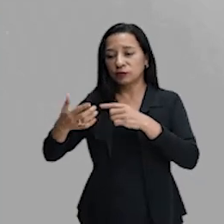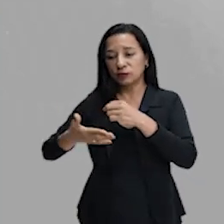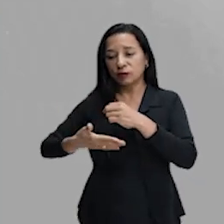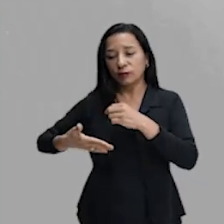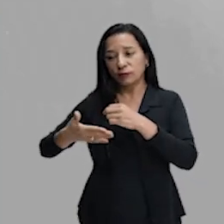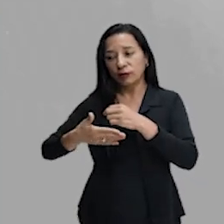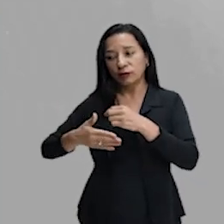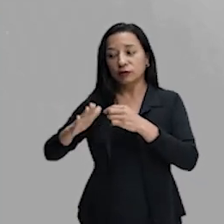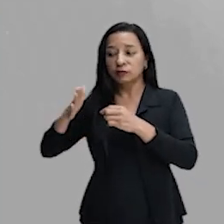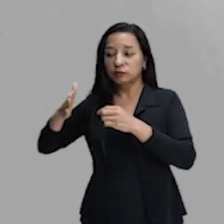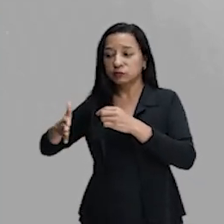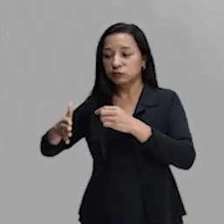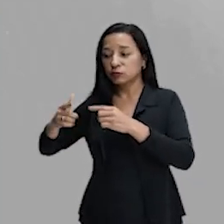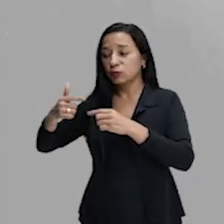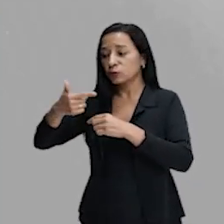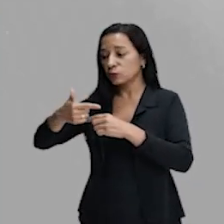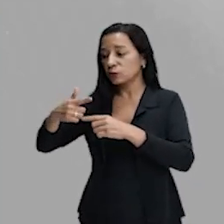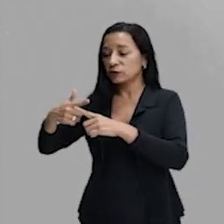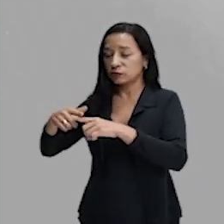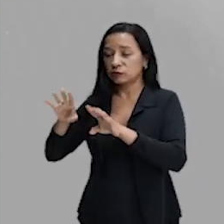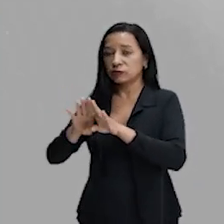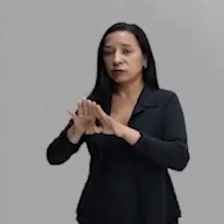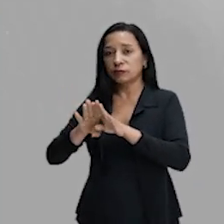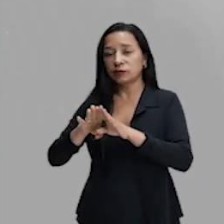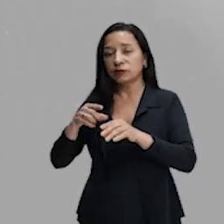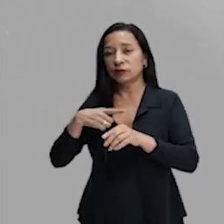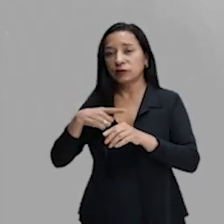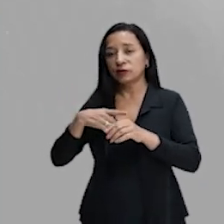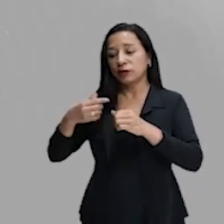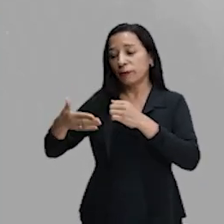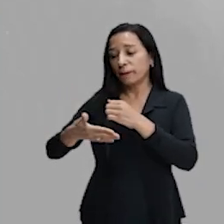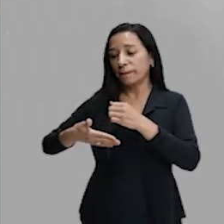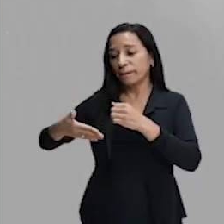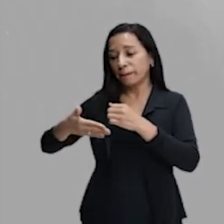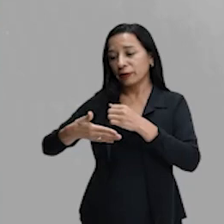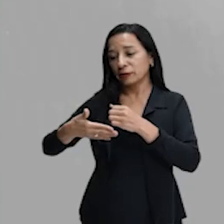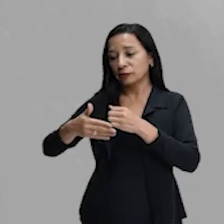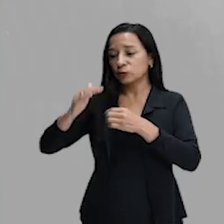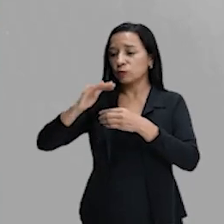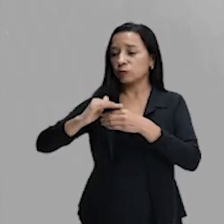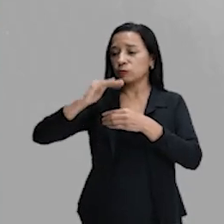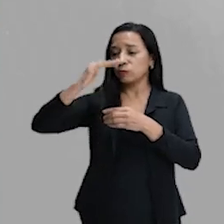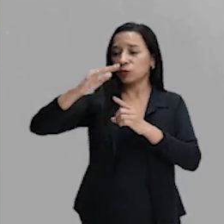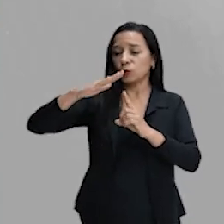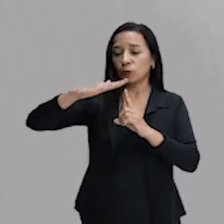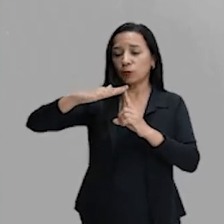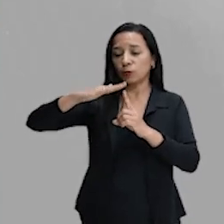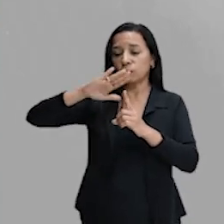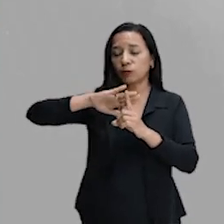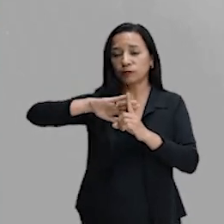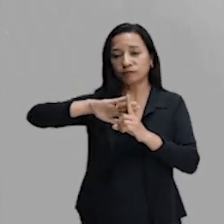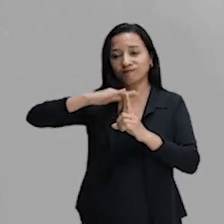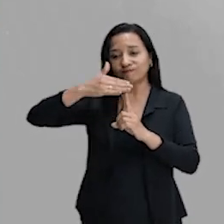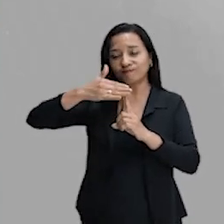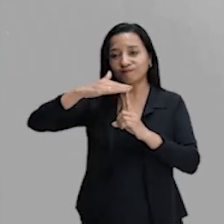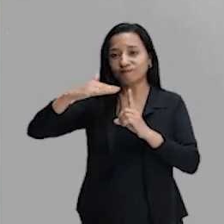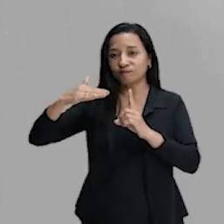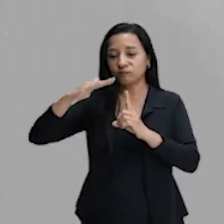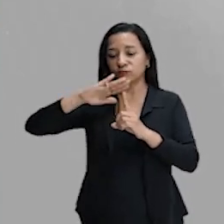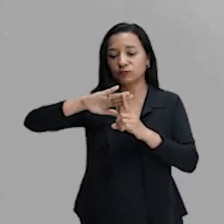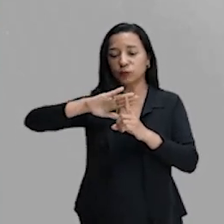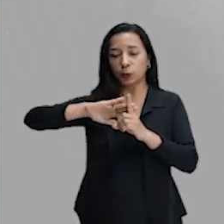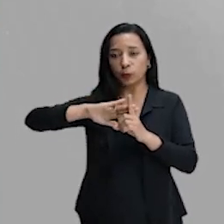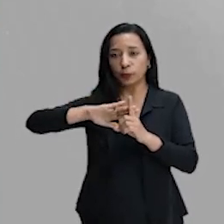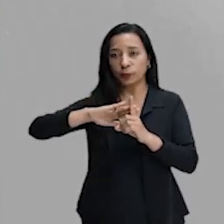e uma base superior tá então você tem que pegar você calcula uma vez só porque são as bases são iguais o